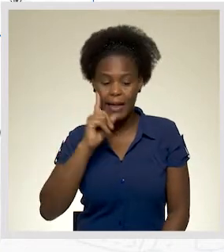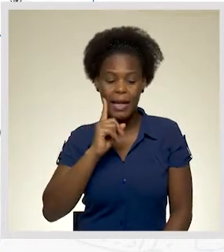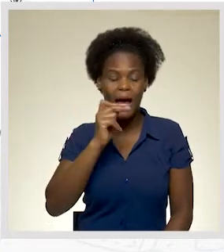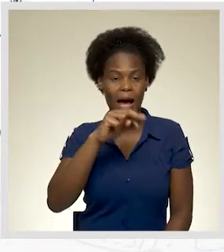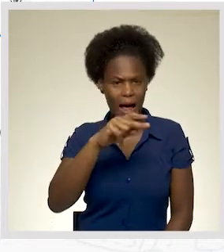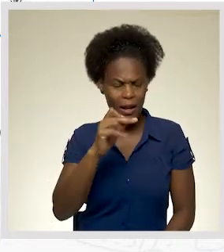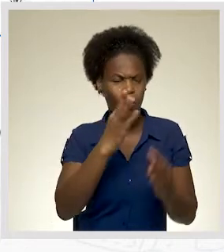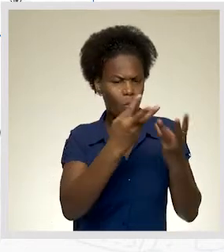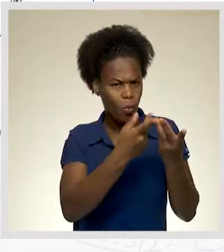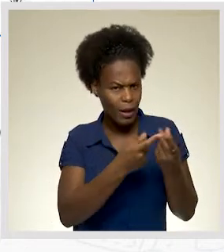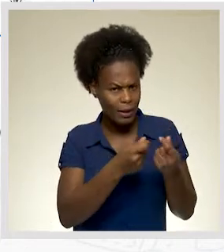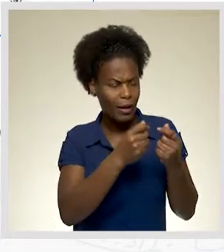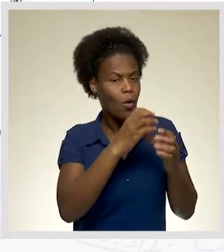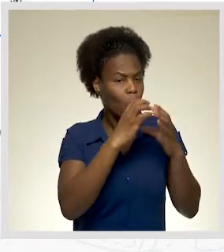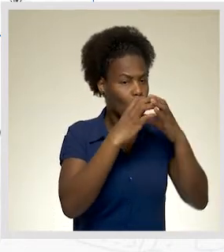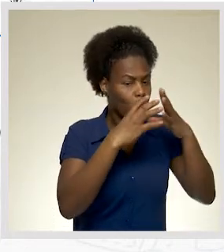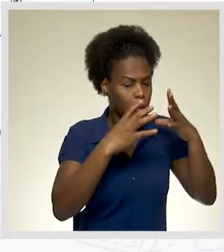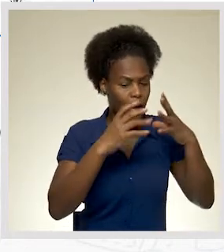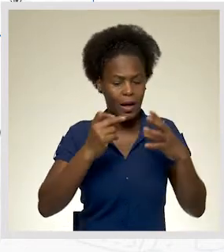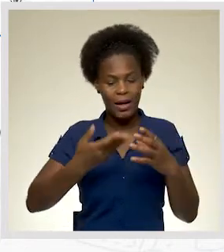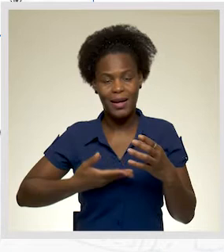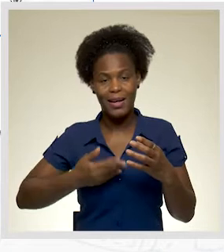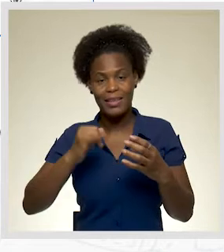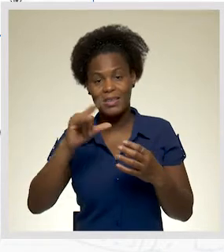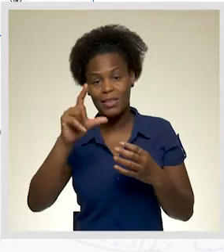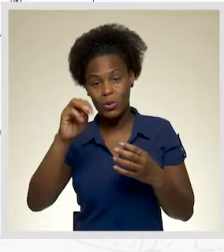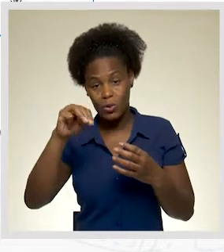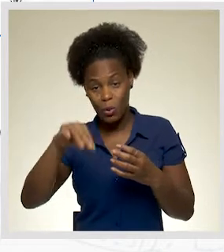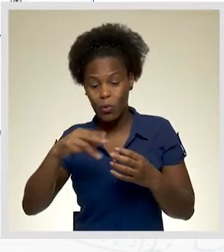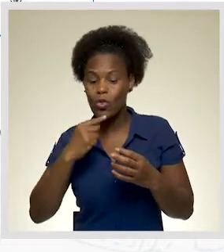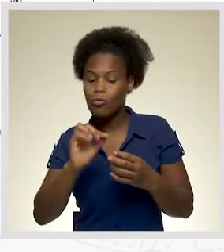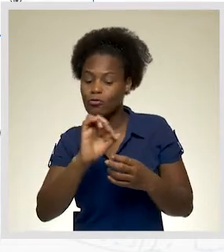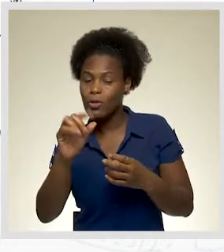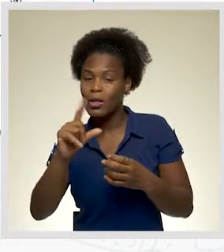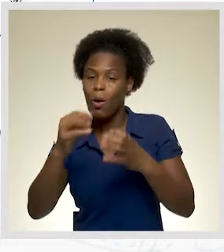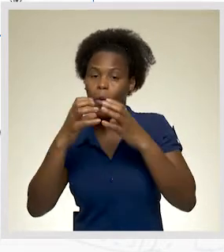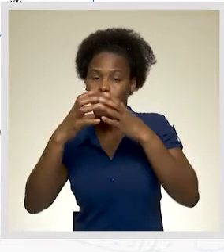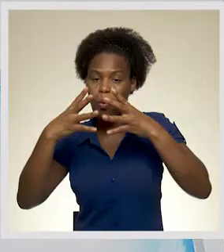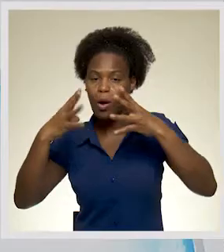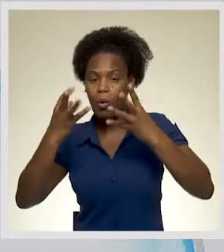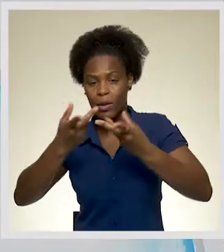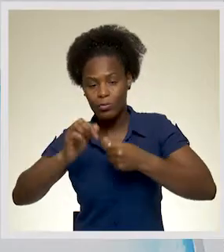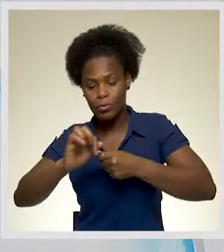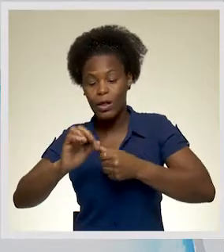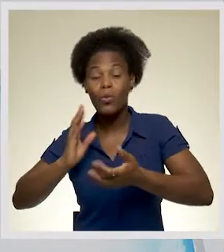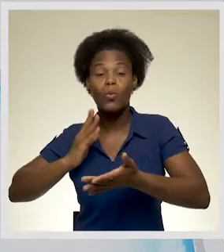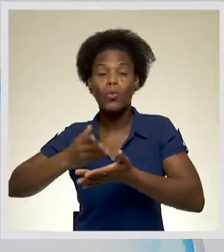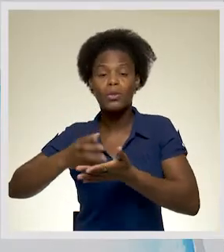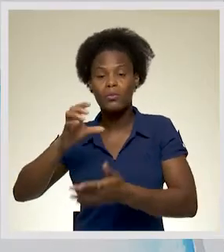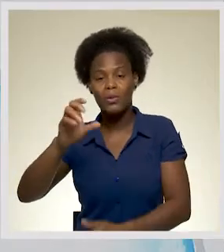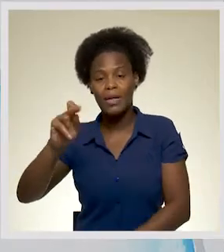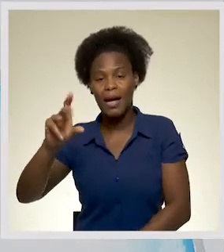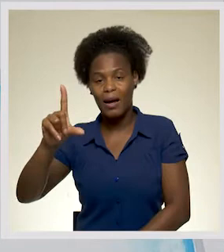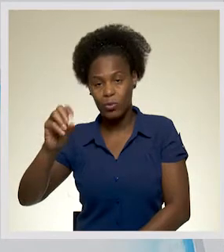a quantidade que está ali no meio, e temos o nome do Adilson, e, por último, temos o Carlos. Reparem